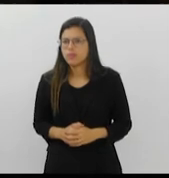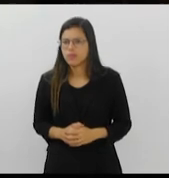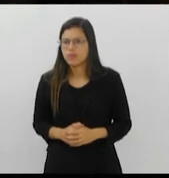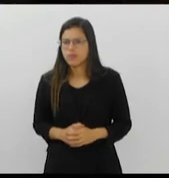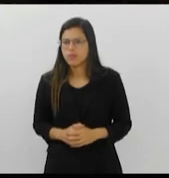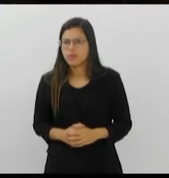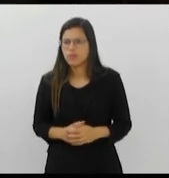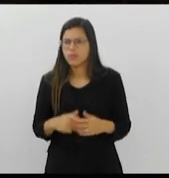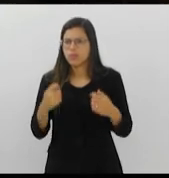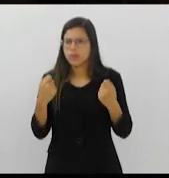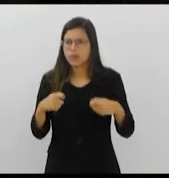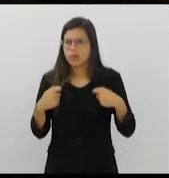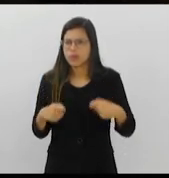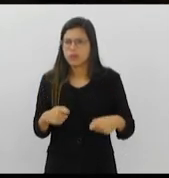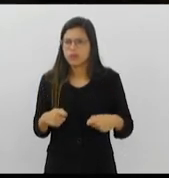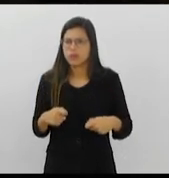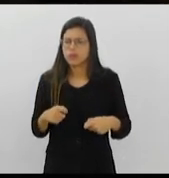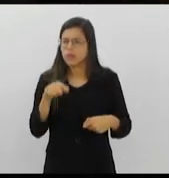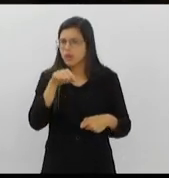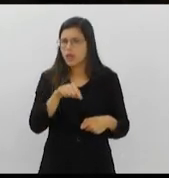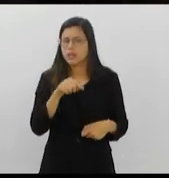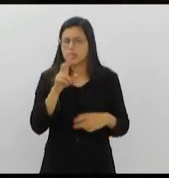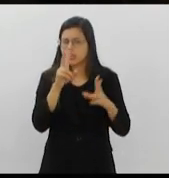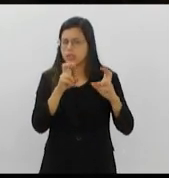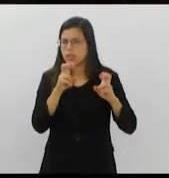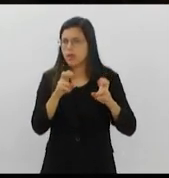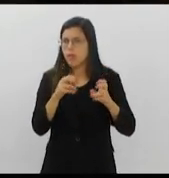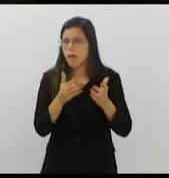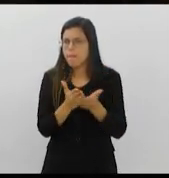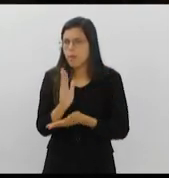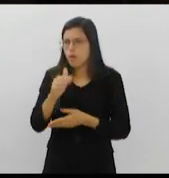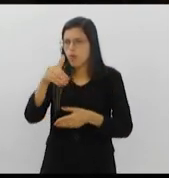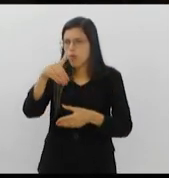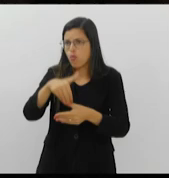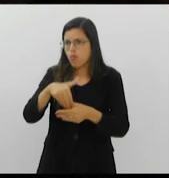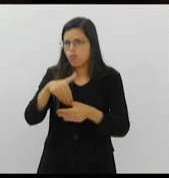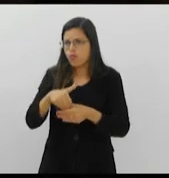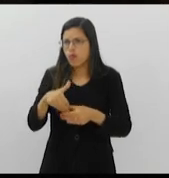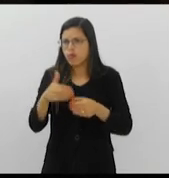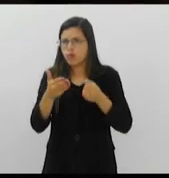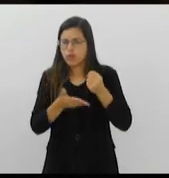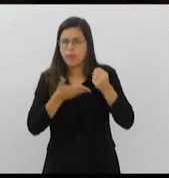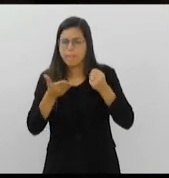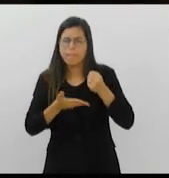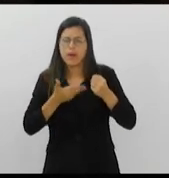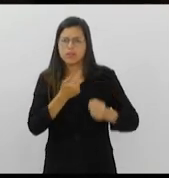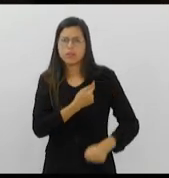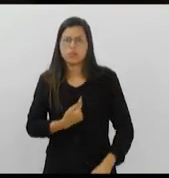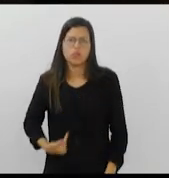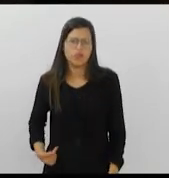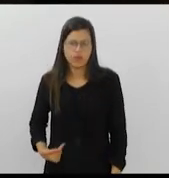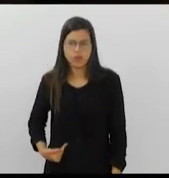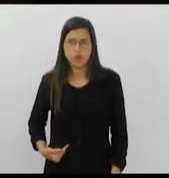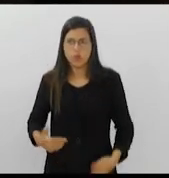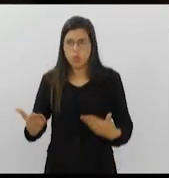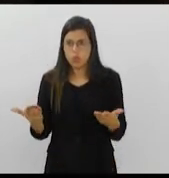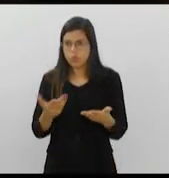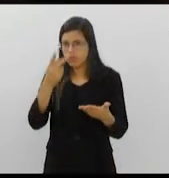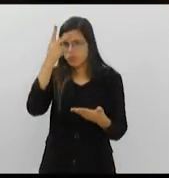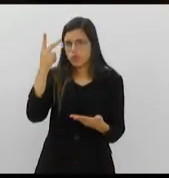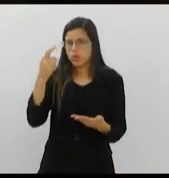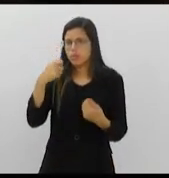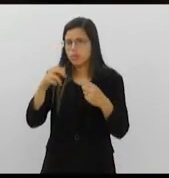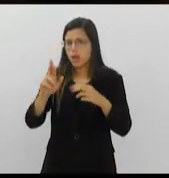ao tratar desse tema aqui, ele só foi aprovado com os votos da base do governador. Então, hoje, quem tem que responder